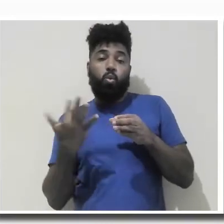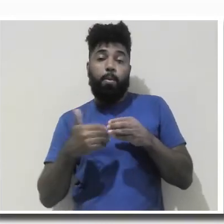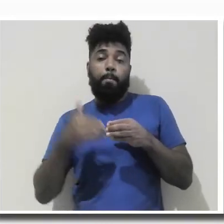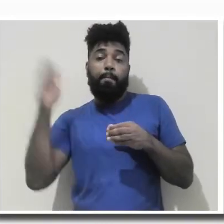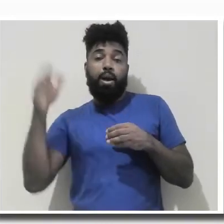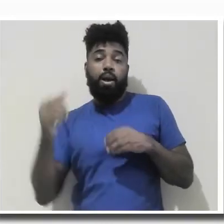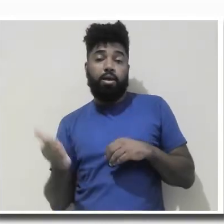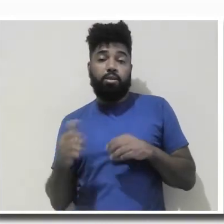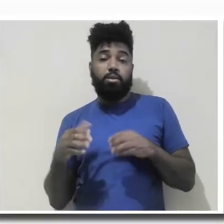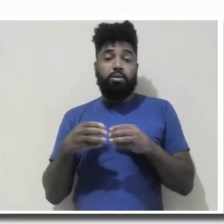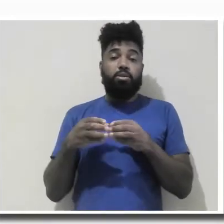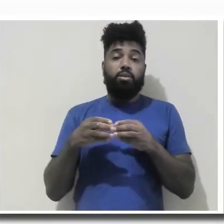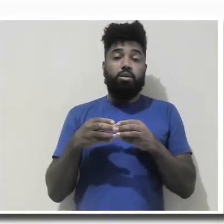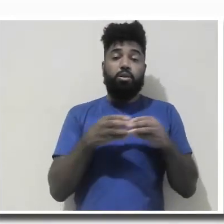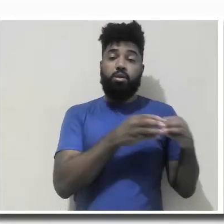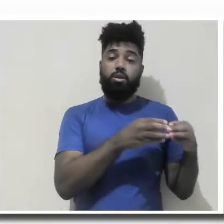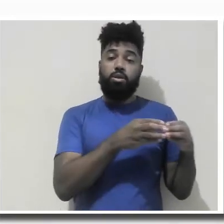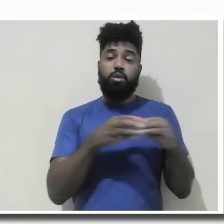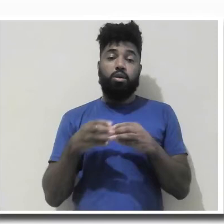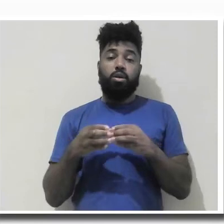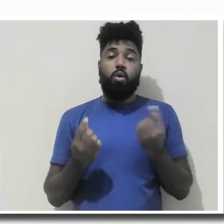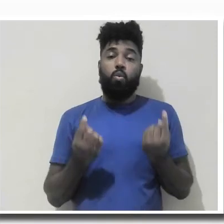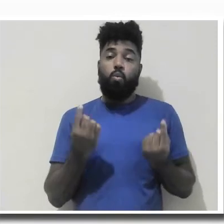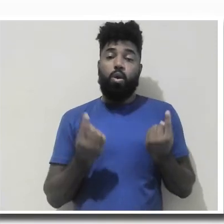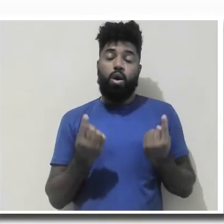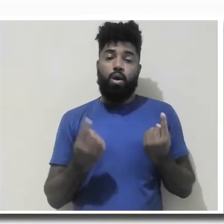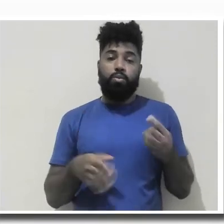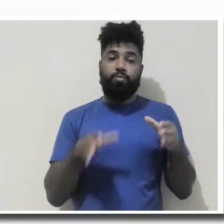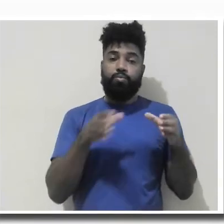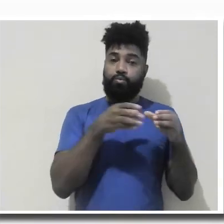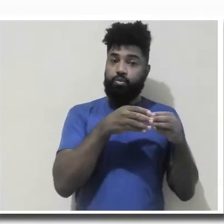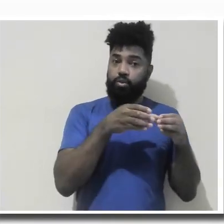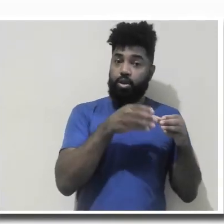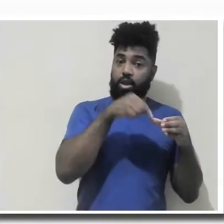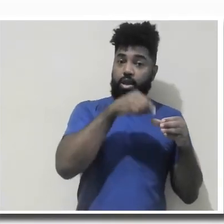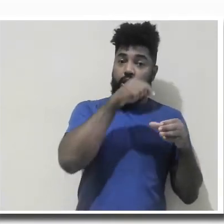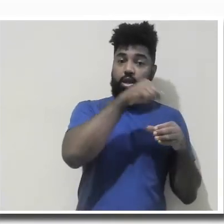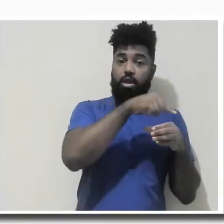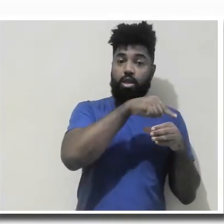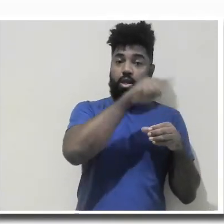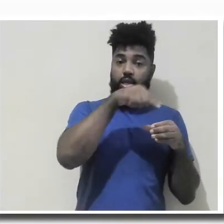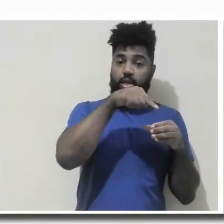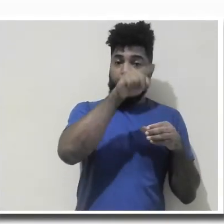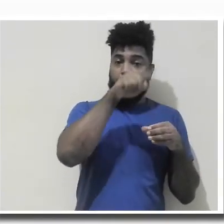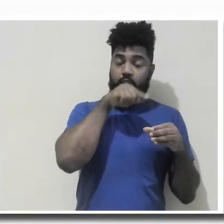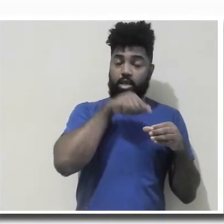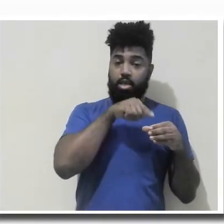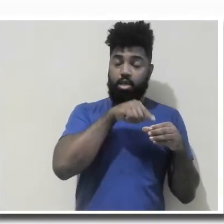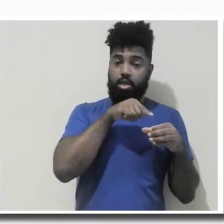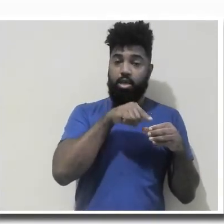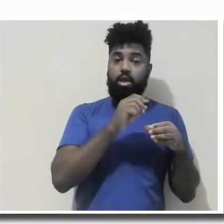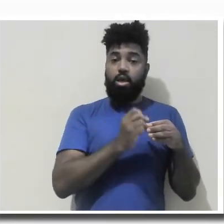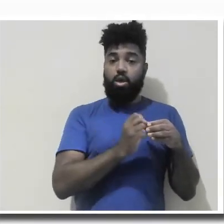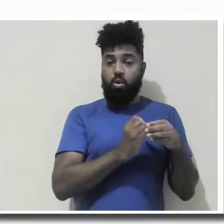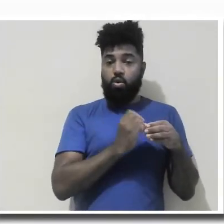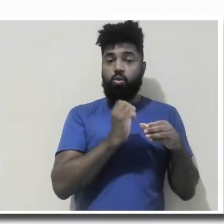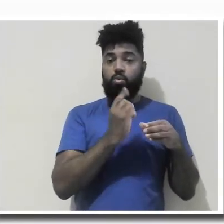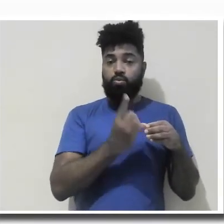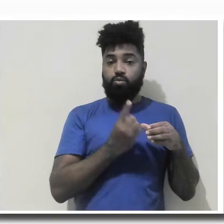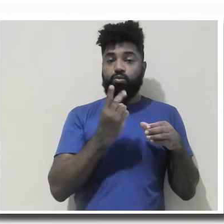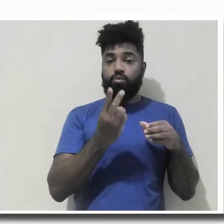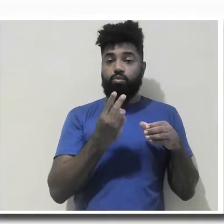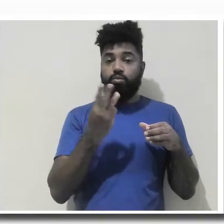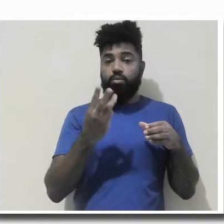O conjunto dos inteiros tem o conjunto dos naturais, né? O 0, 1, 2, 3 até